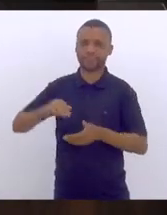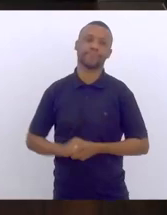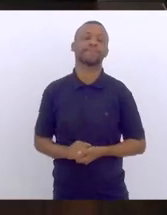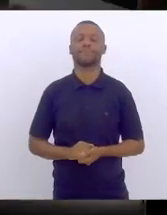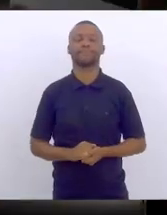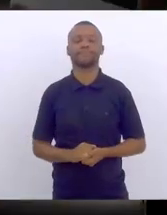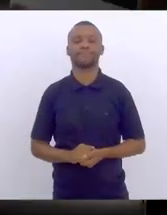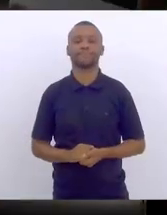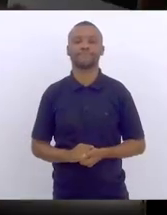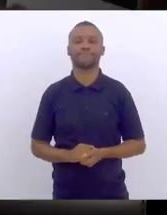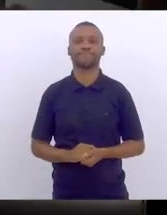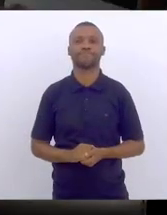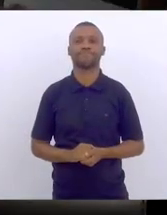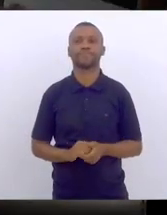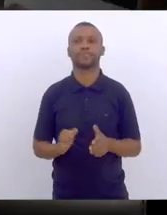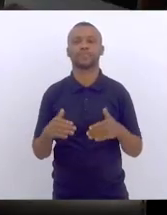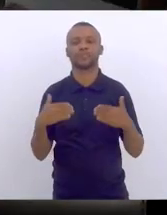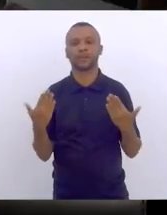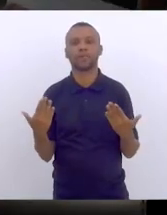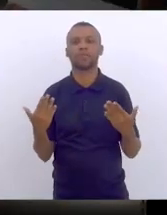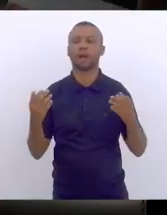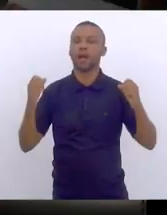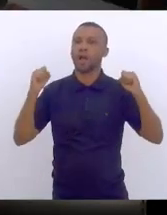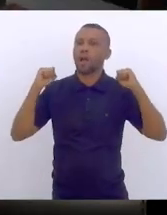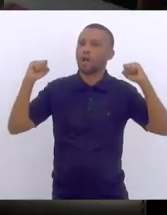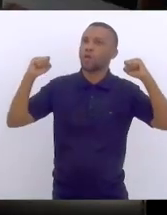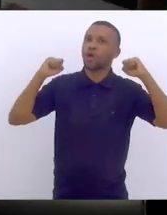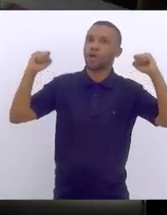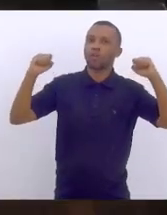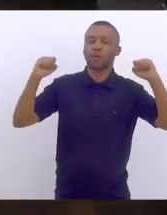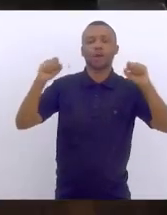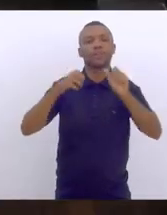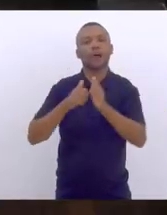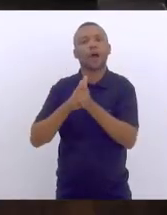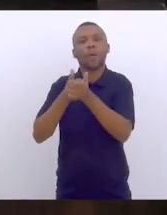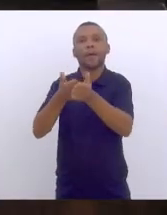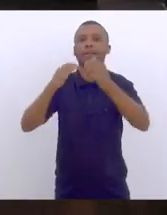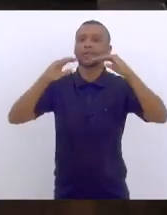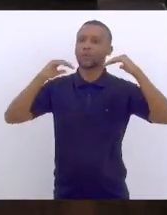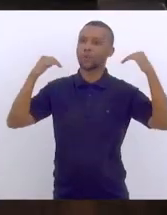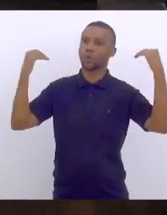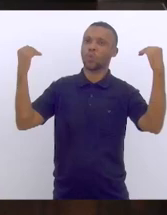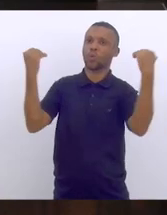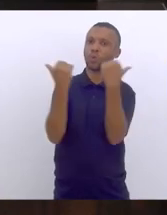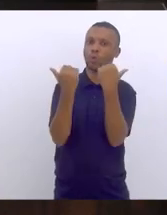Bem, para aqui os torcedores que estão nos ouvindo aqui.